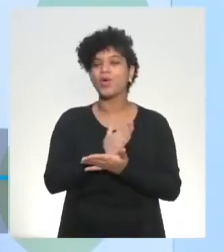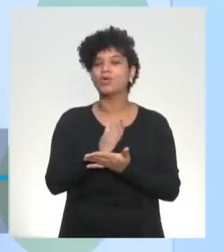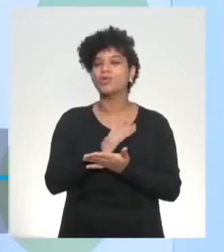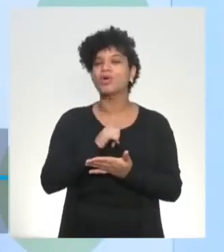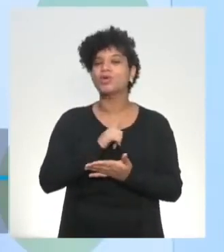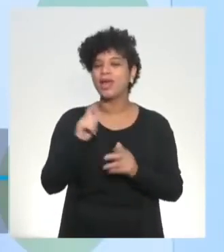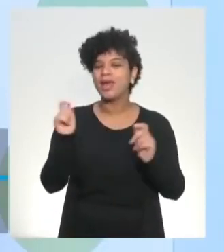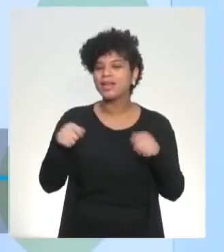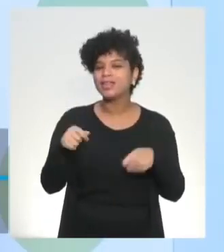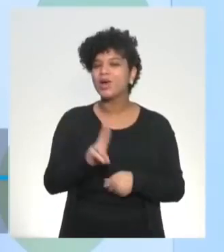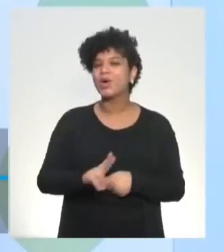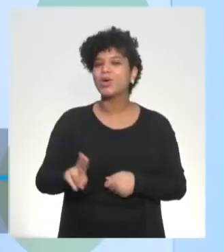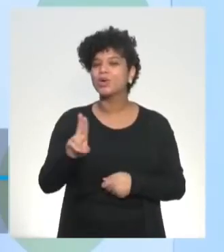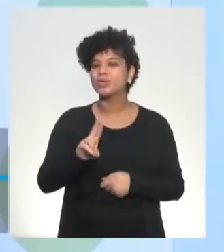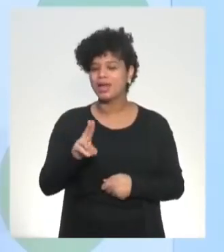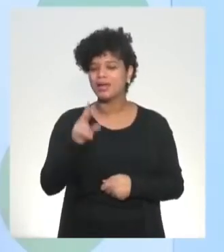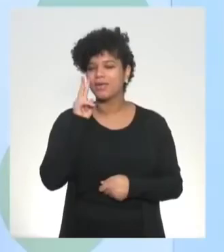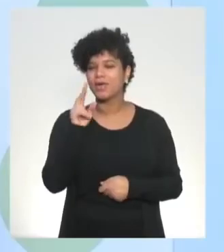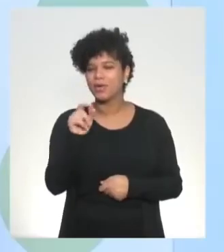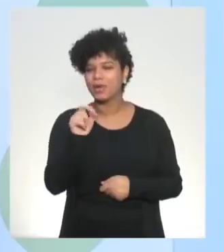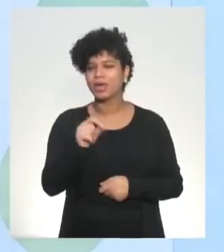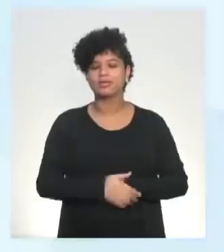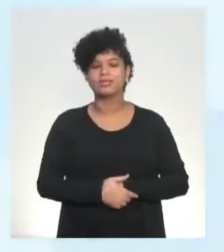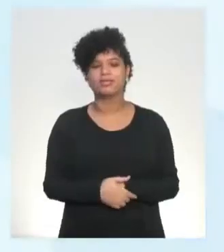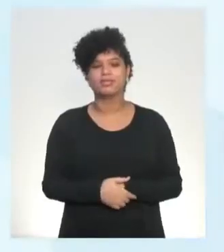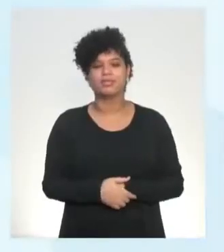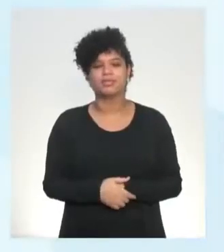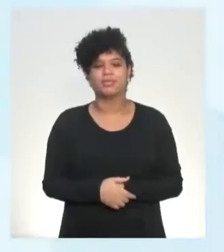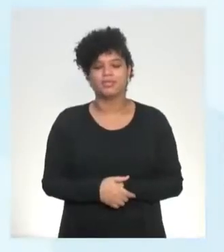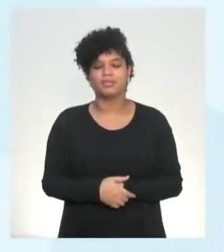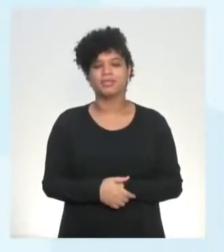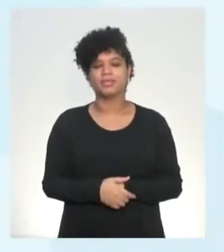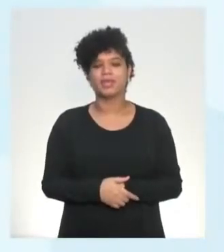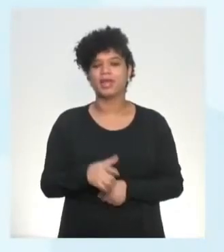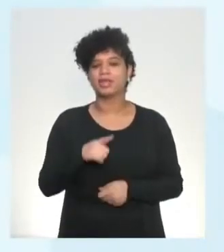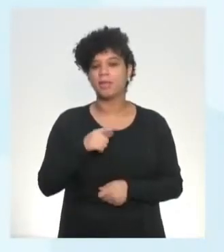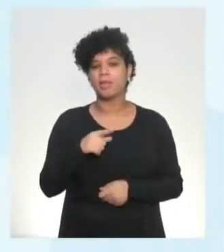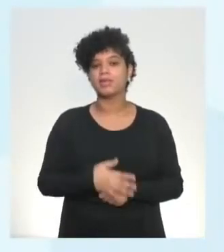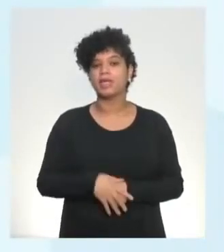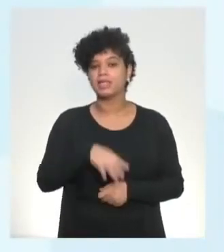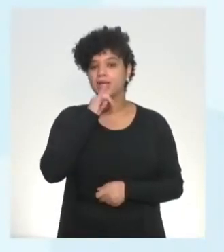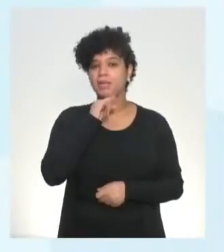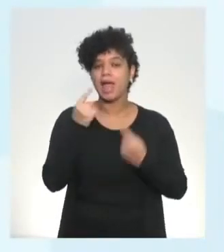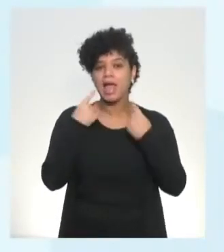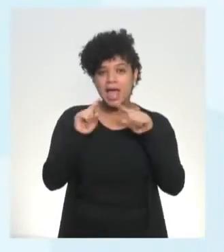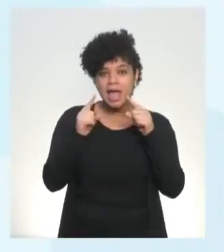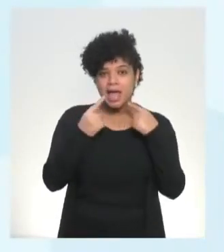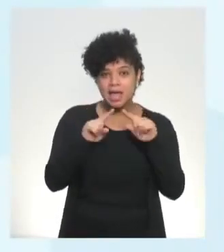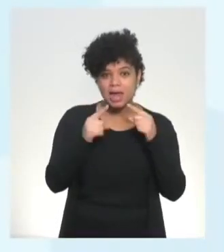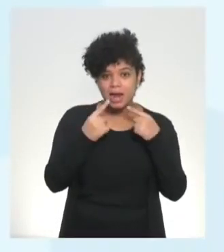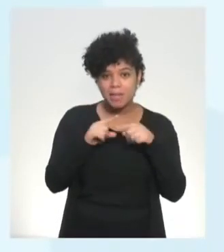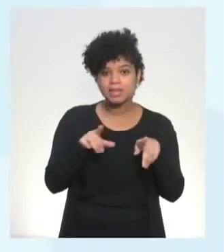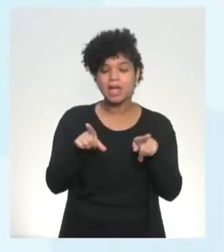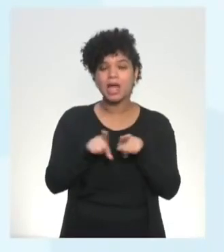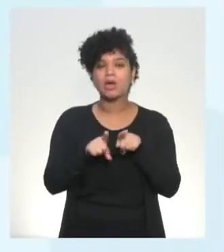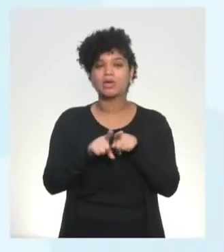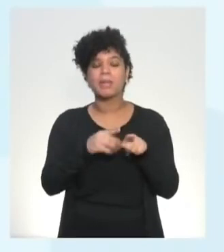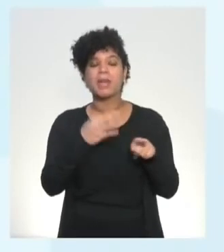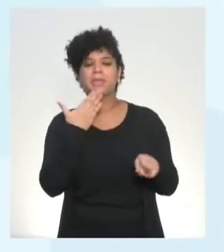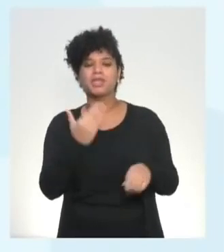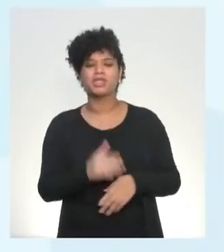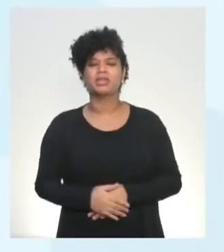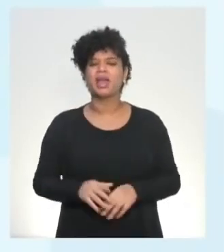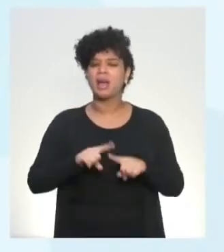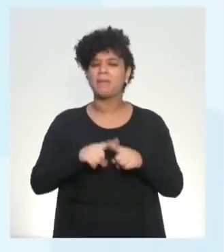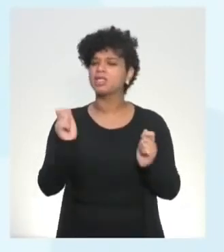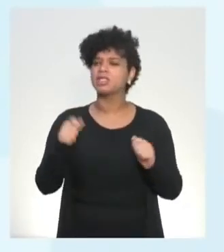carta pode ser usada, tá? Tá aí, ó, na tela para vocês, carta de reclamação e carta de solicitação. Aí você vai falar, mas pode